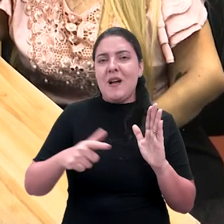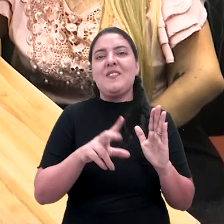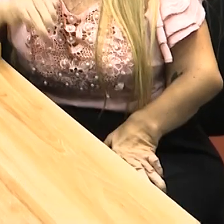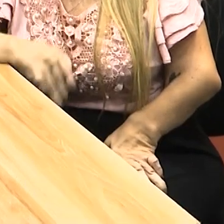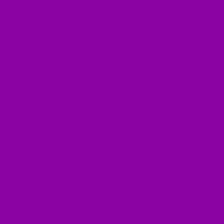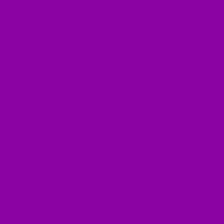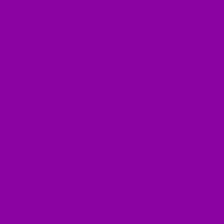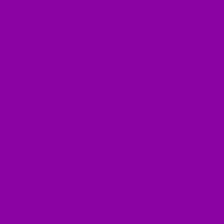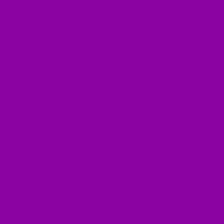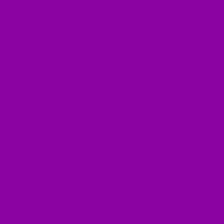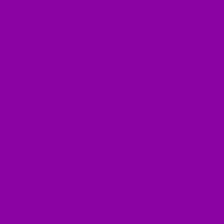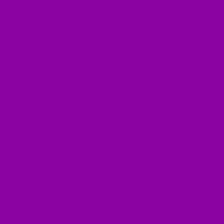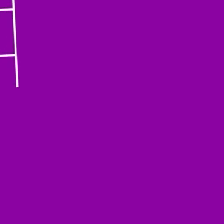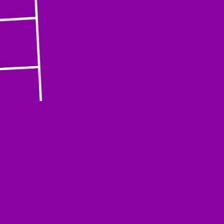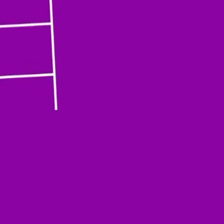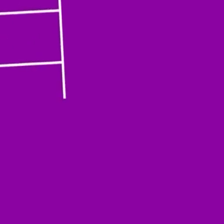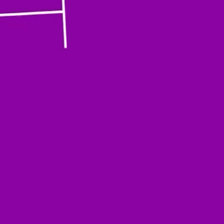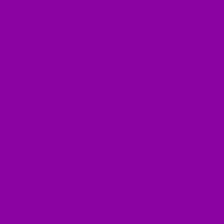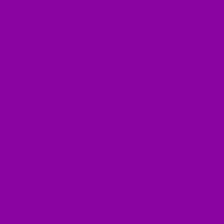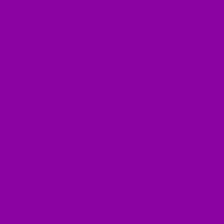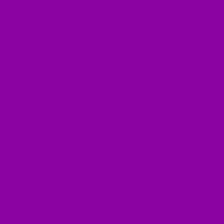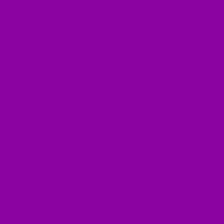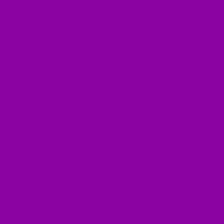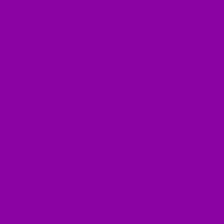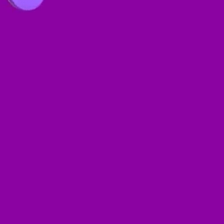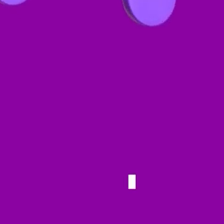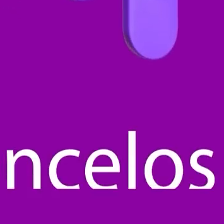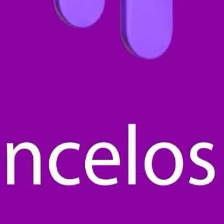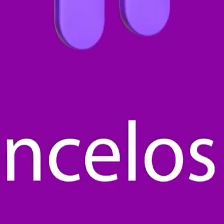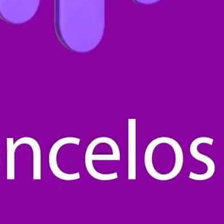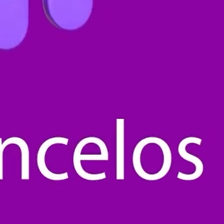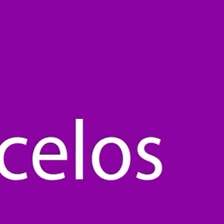Obrigada e até o próximo.